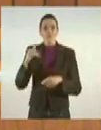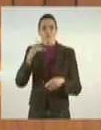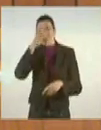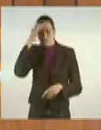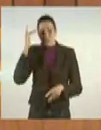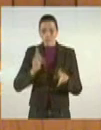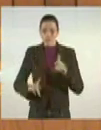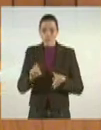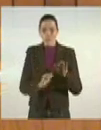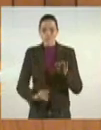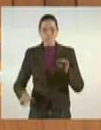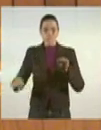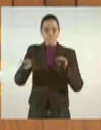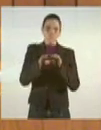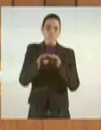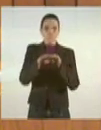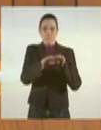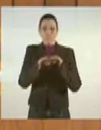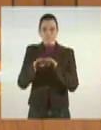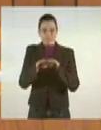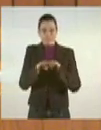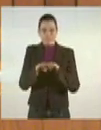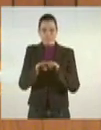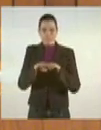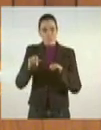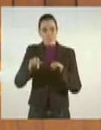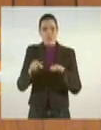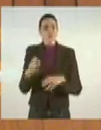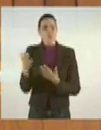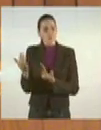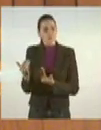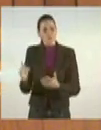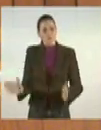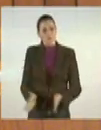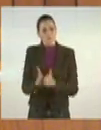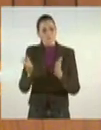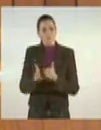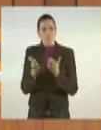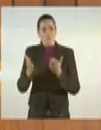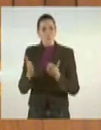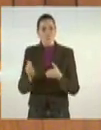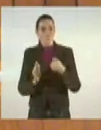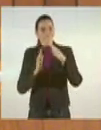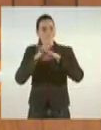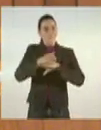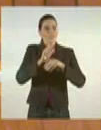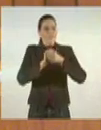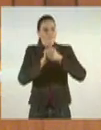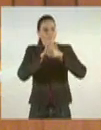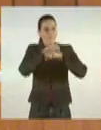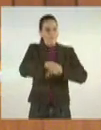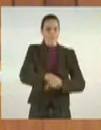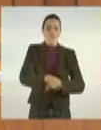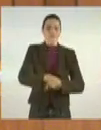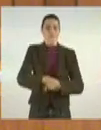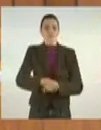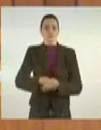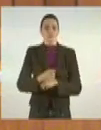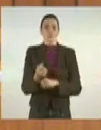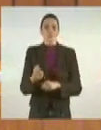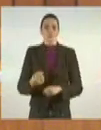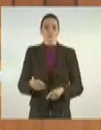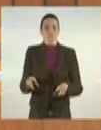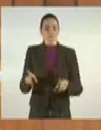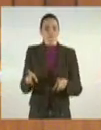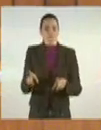da Periferia que ele tenha condições de concluir ensino médio que ele tenha condições de concluir uma faculdade e competir de